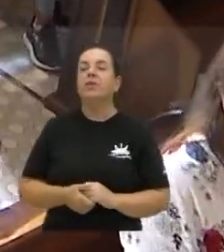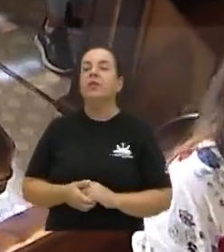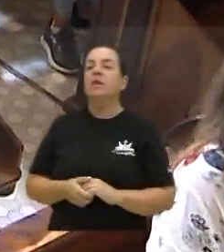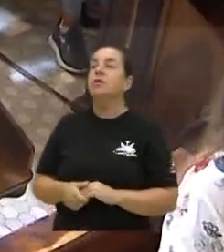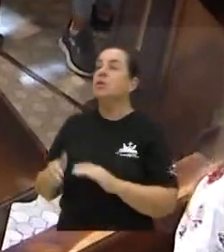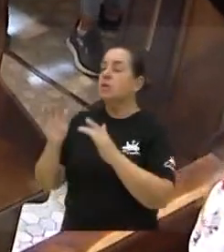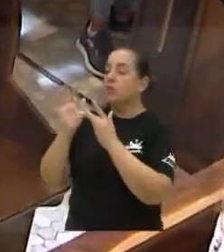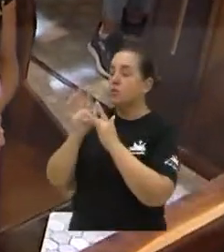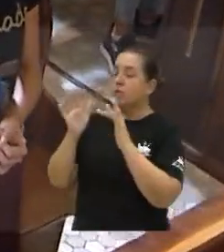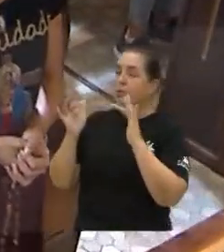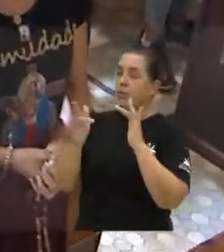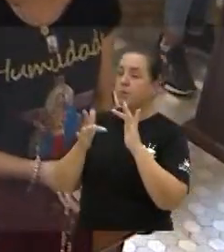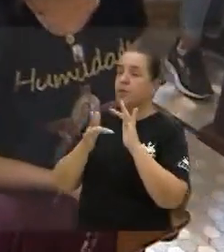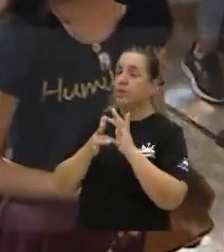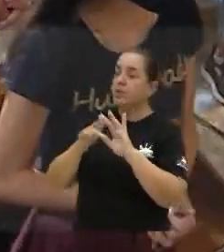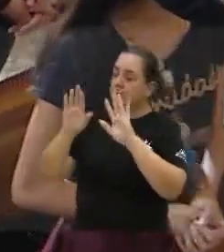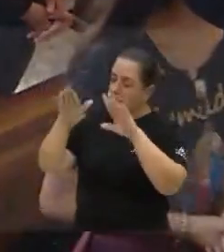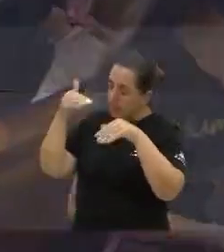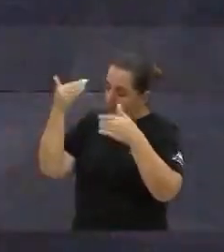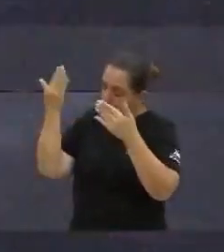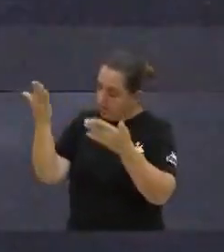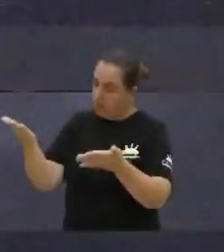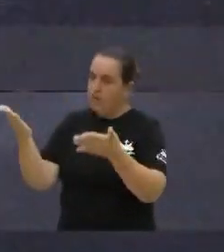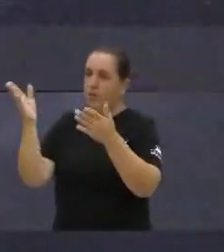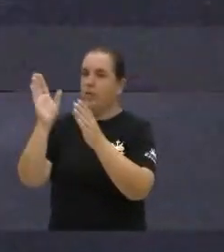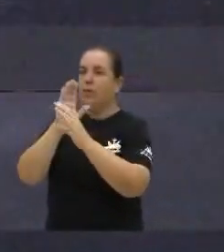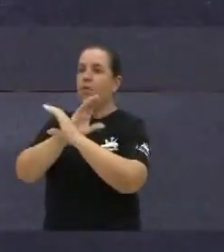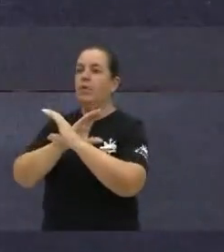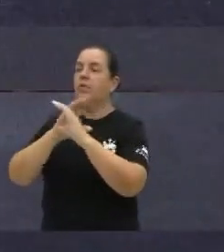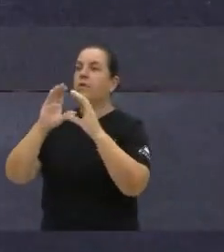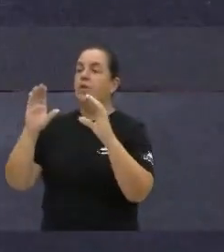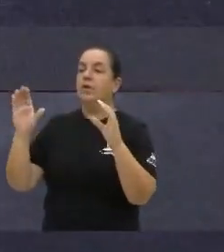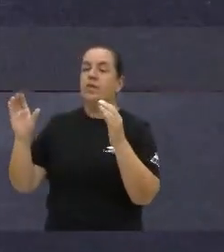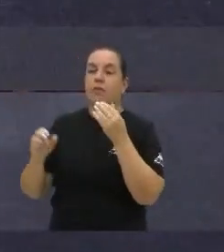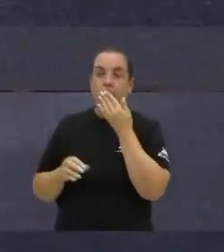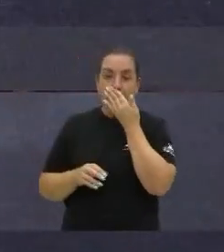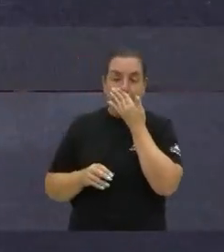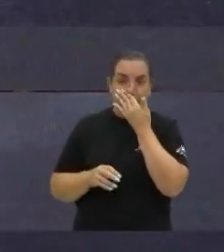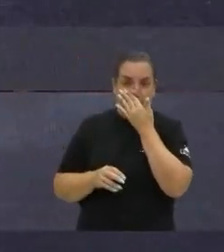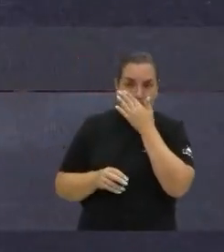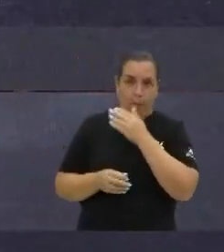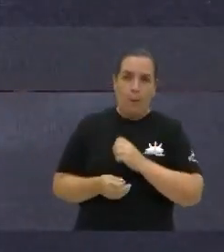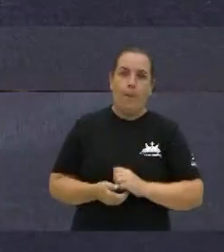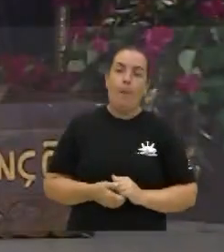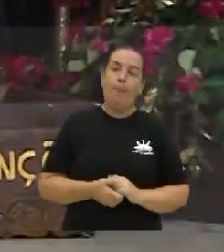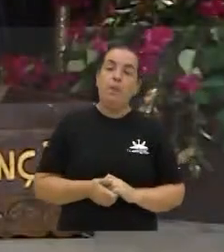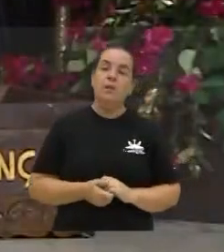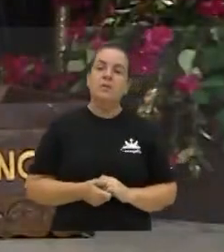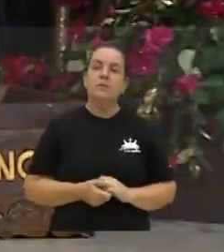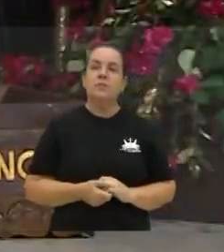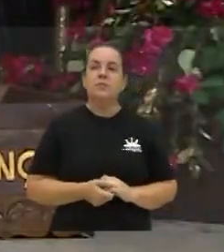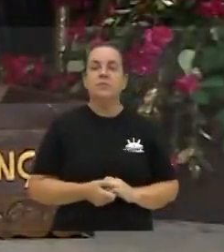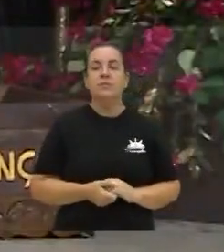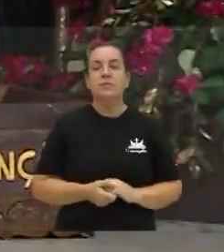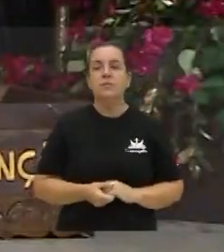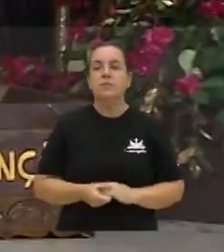vós. Jesus, eu confio em